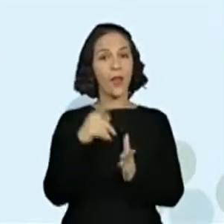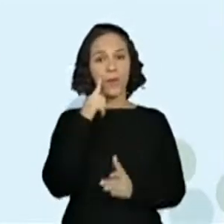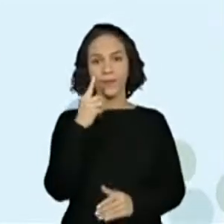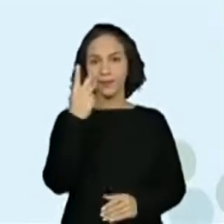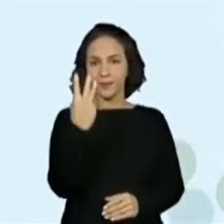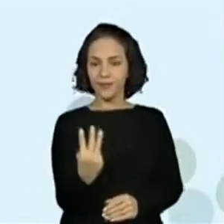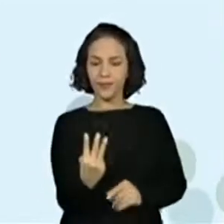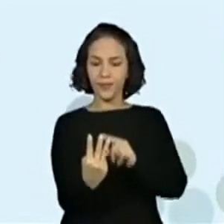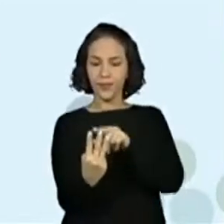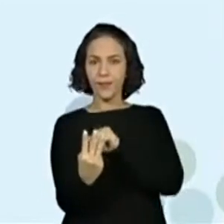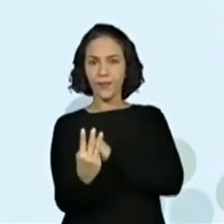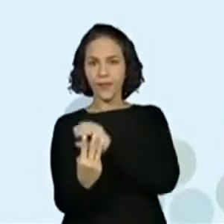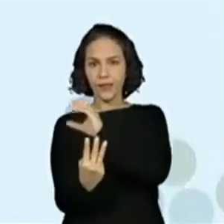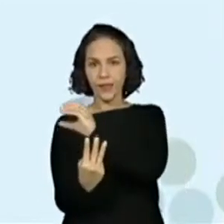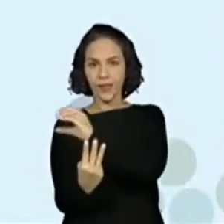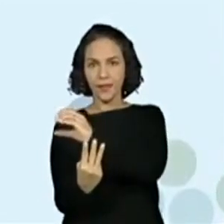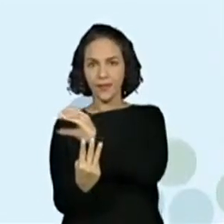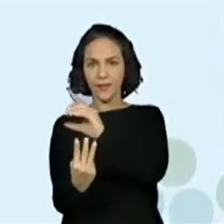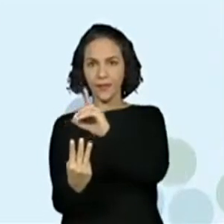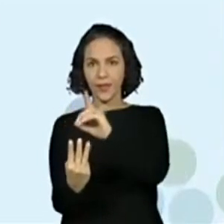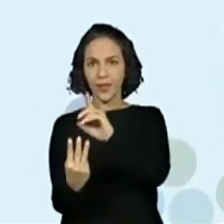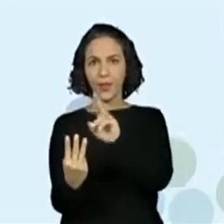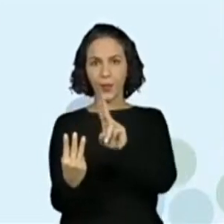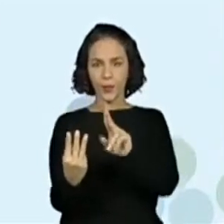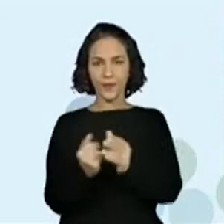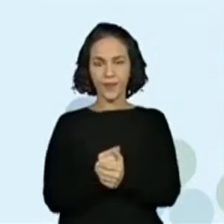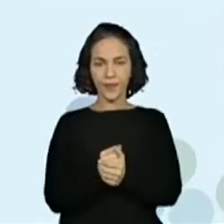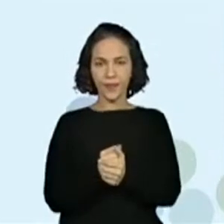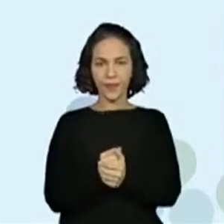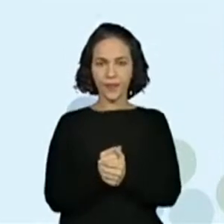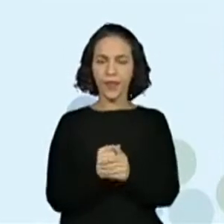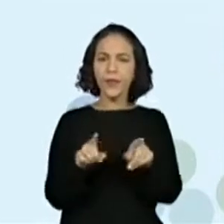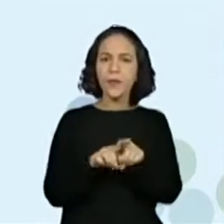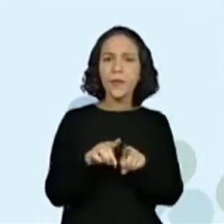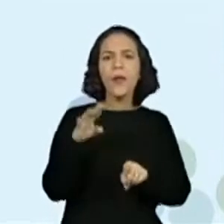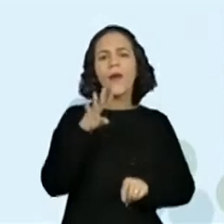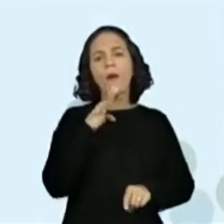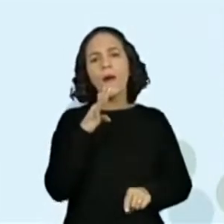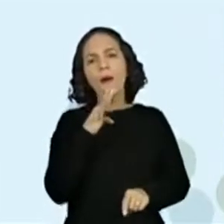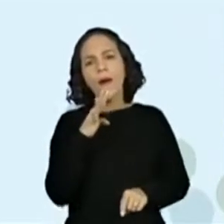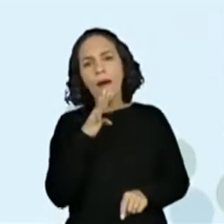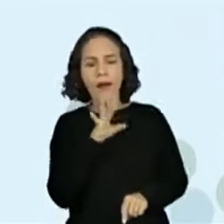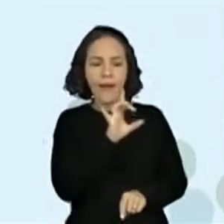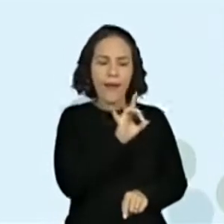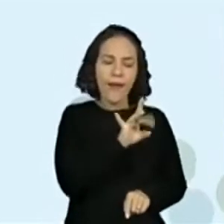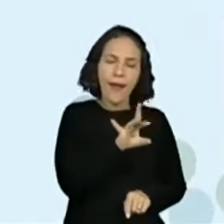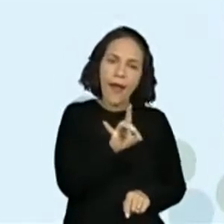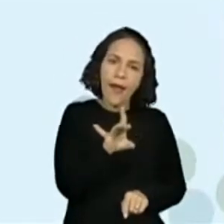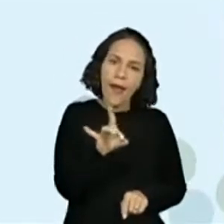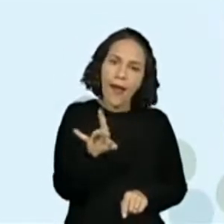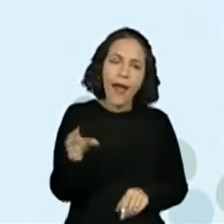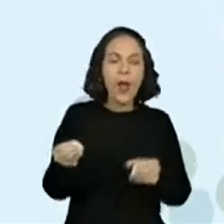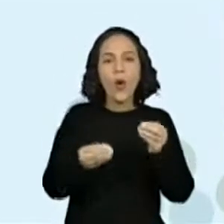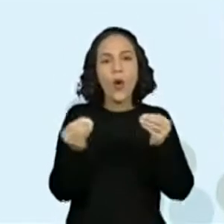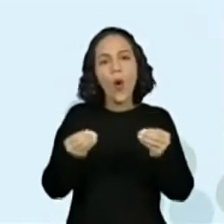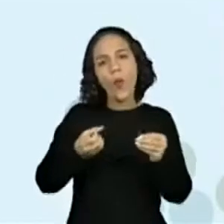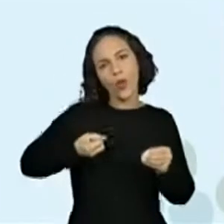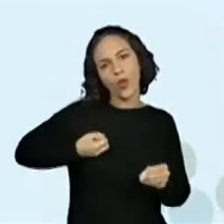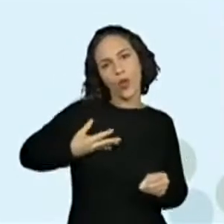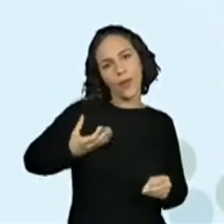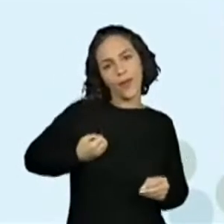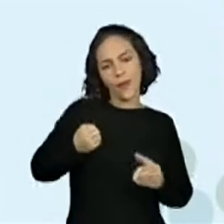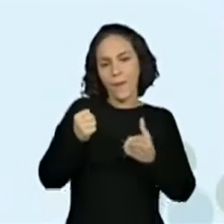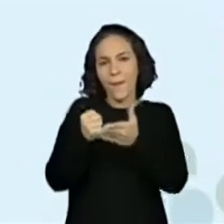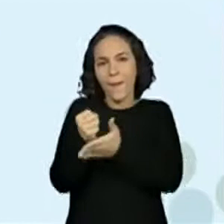ordens, não é? Pela compreensão das características do sistema de numeração